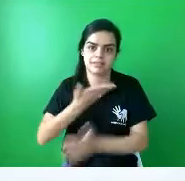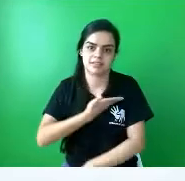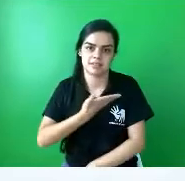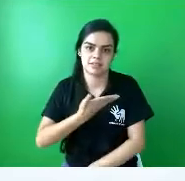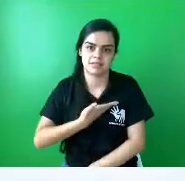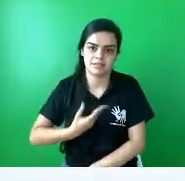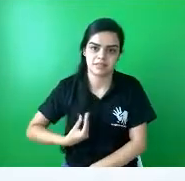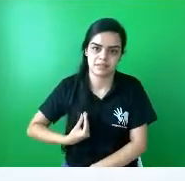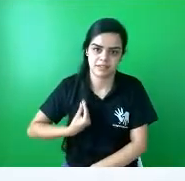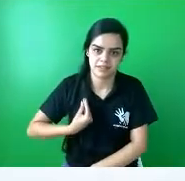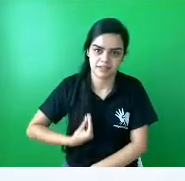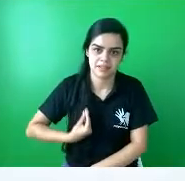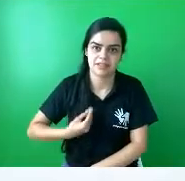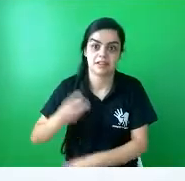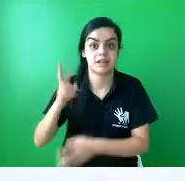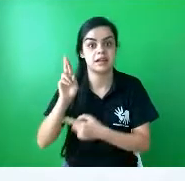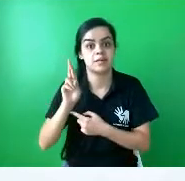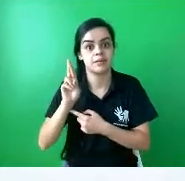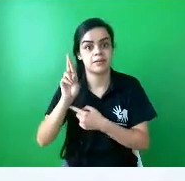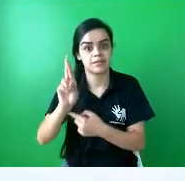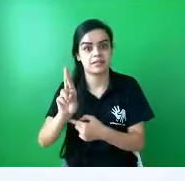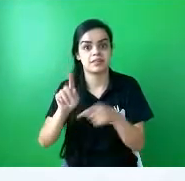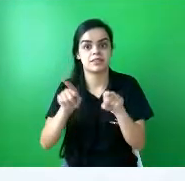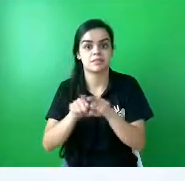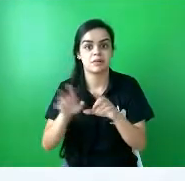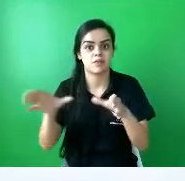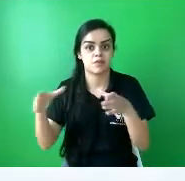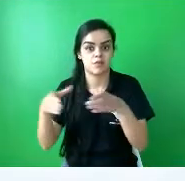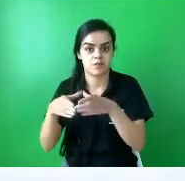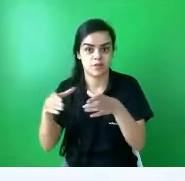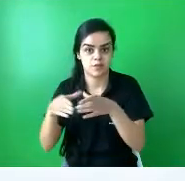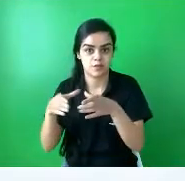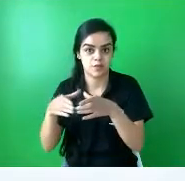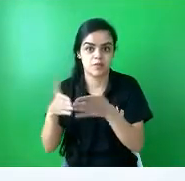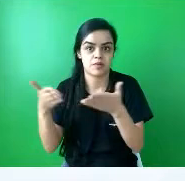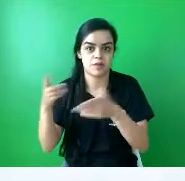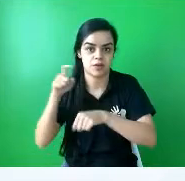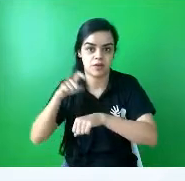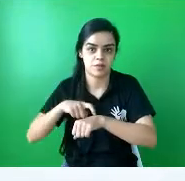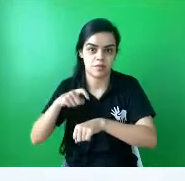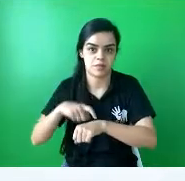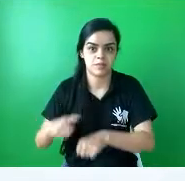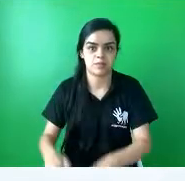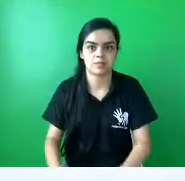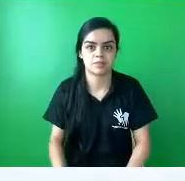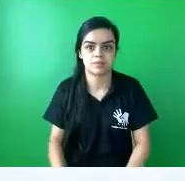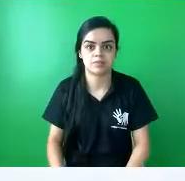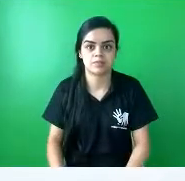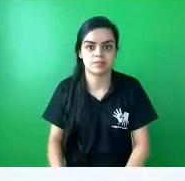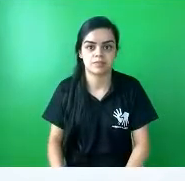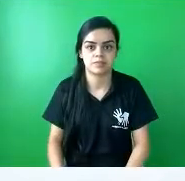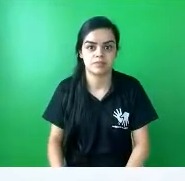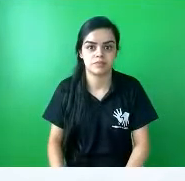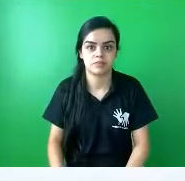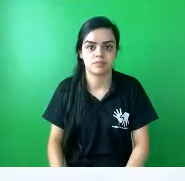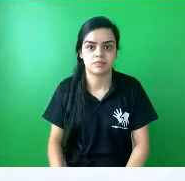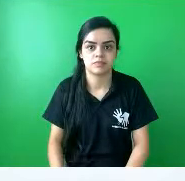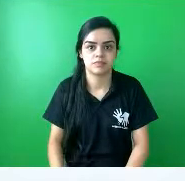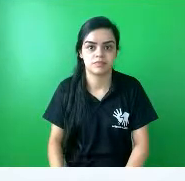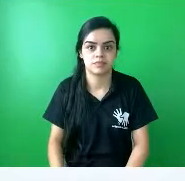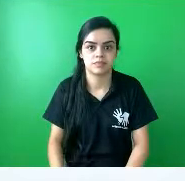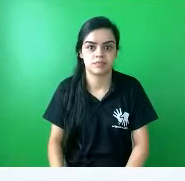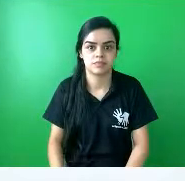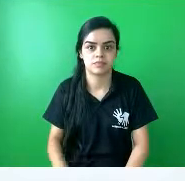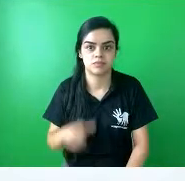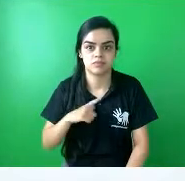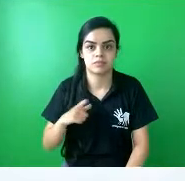aqui, que estão representando o departamento, e vou apresentá-los agora nominalmente. Nós temos aqui, no quadro acima,